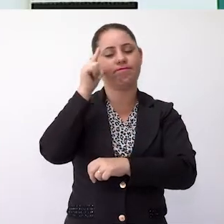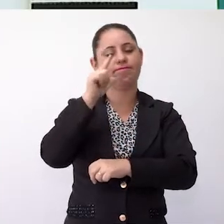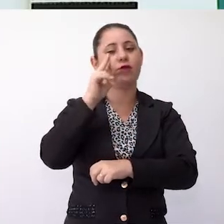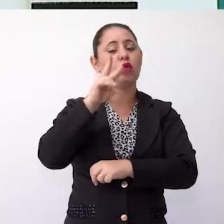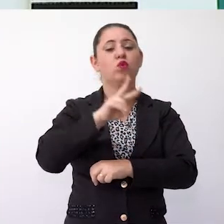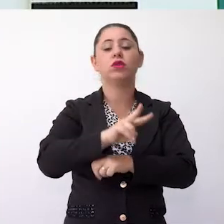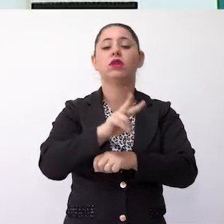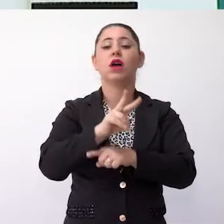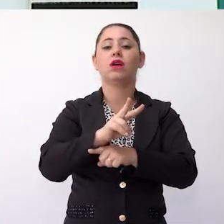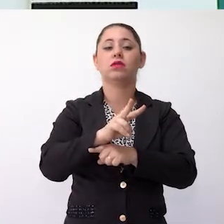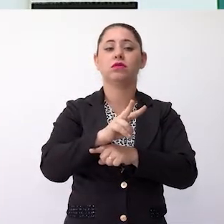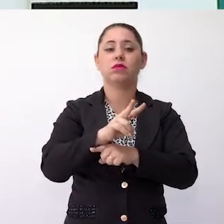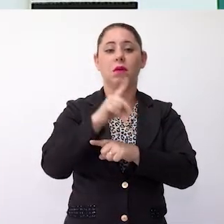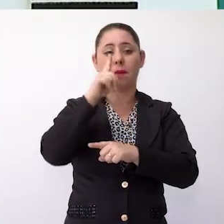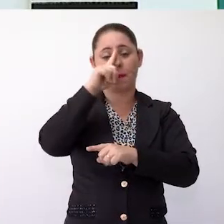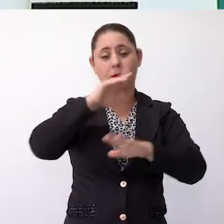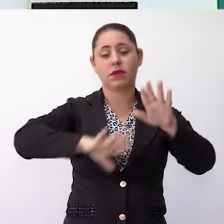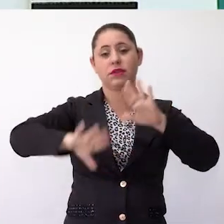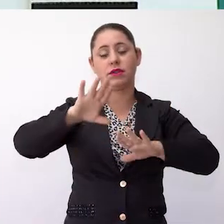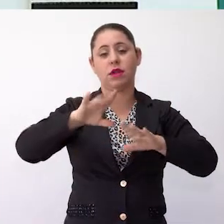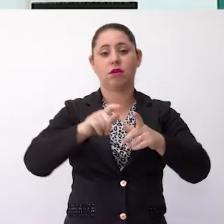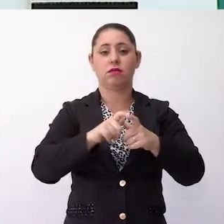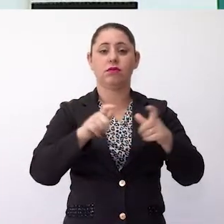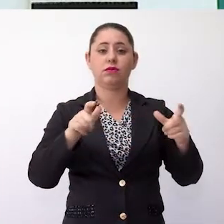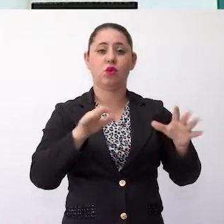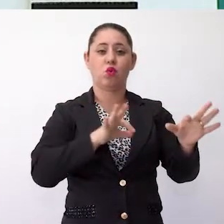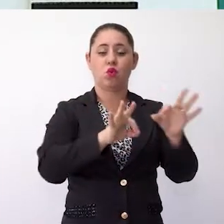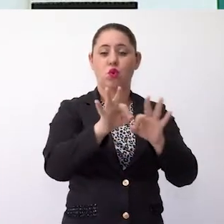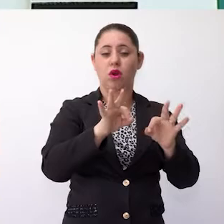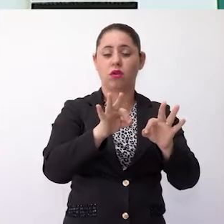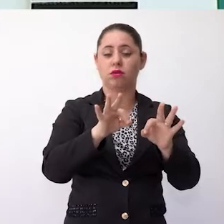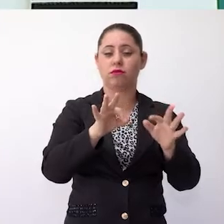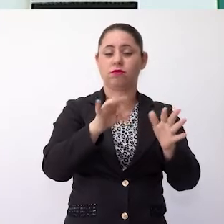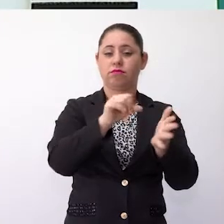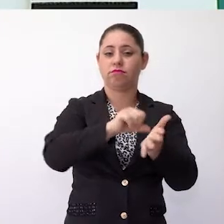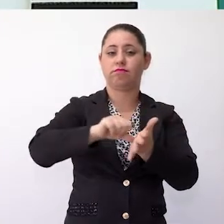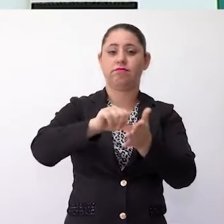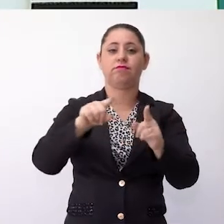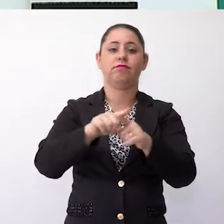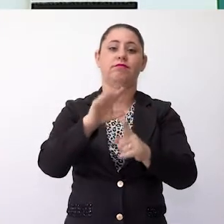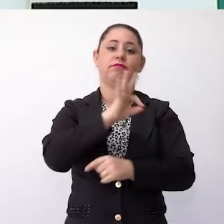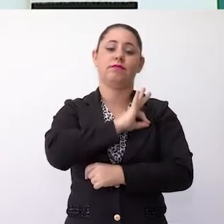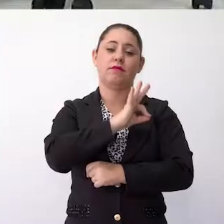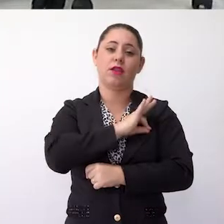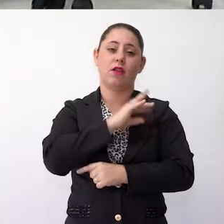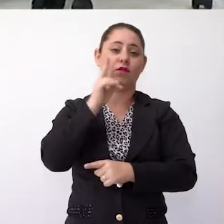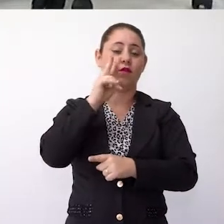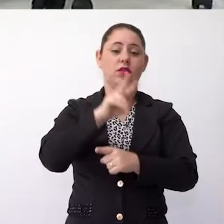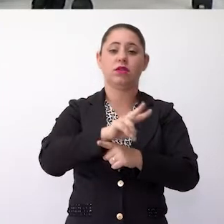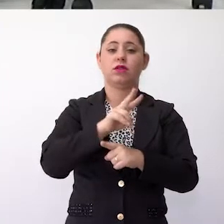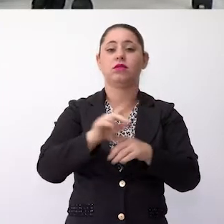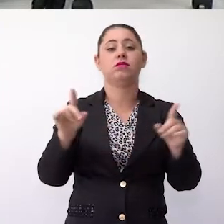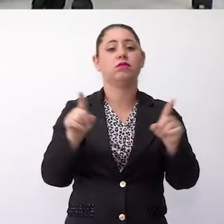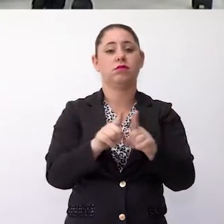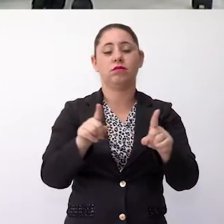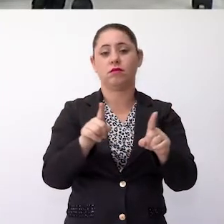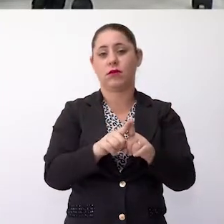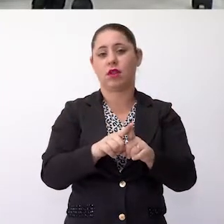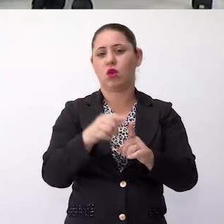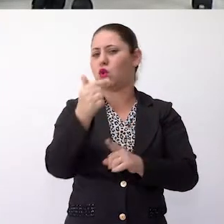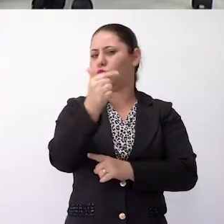questões. Aumentamos, né, a questão do posicionamento do policial, as fiscalizações, mas não houve